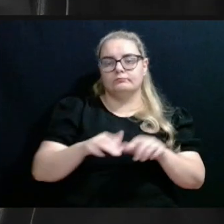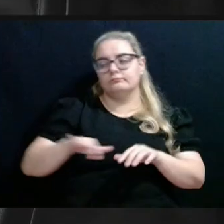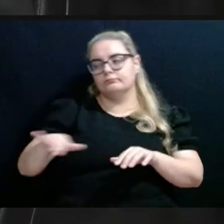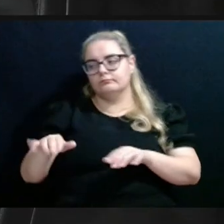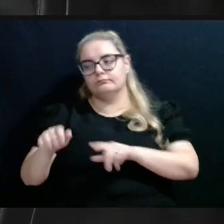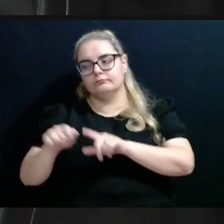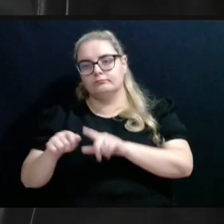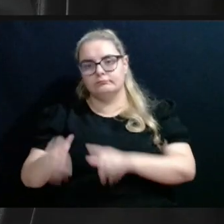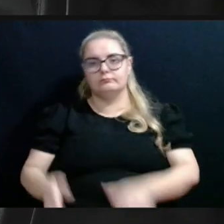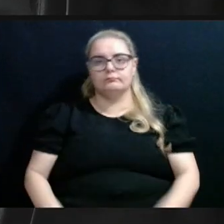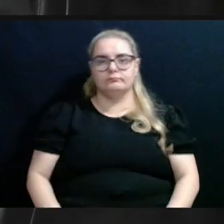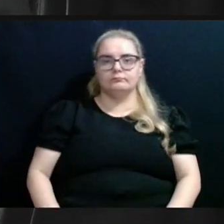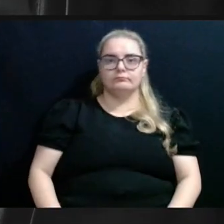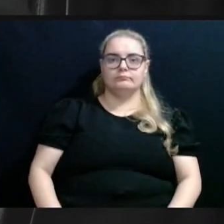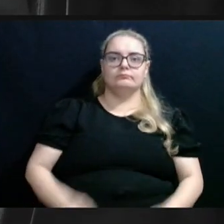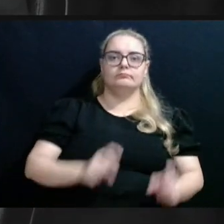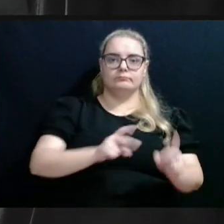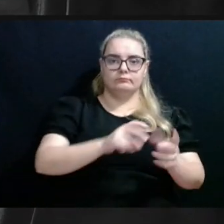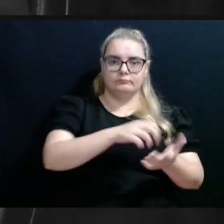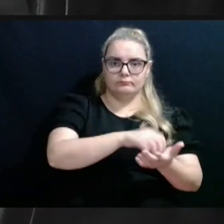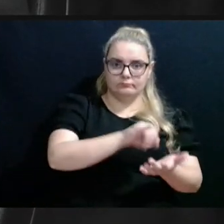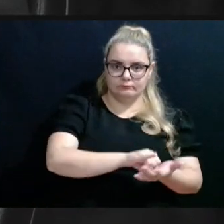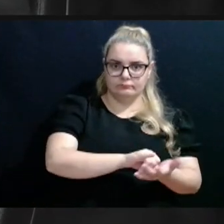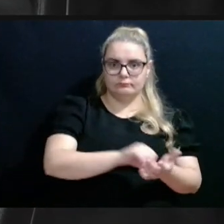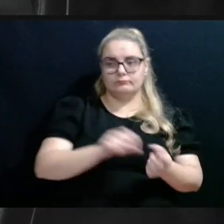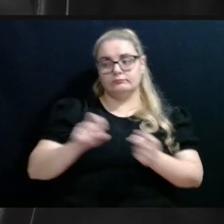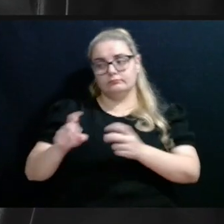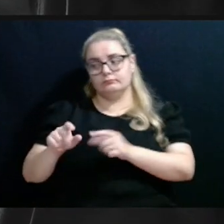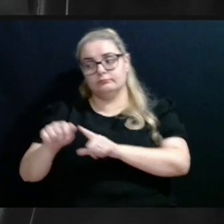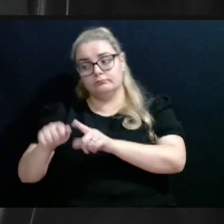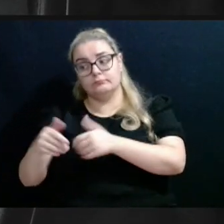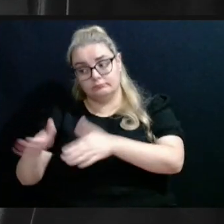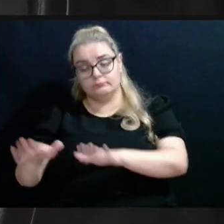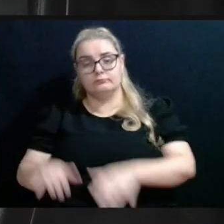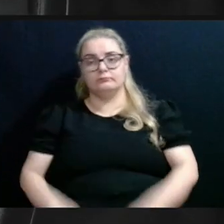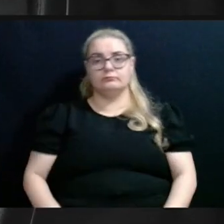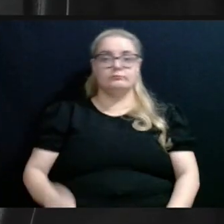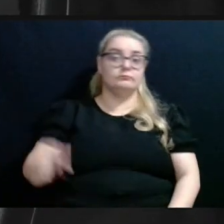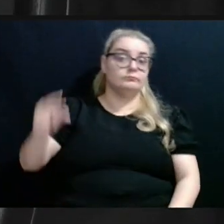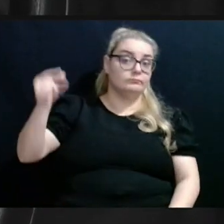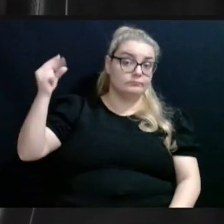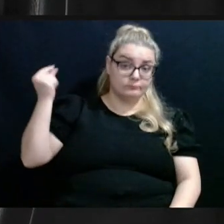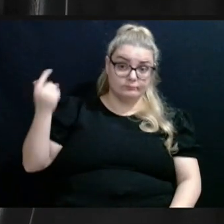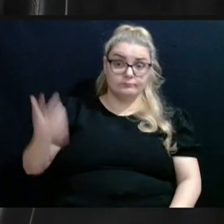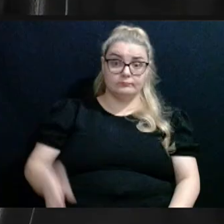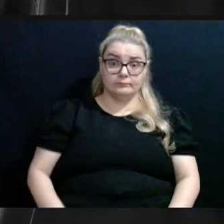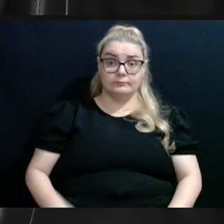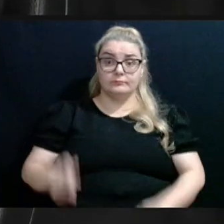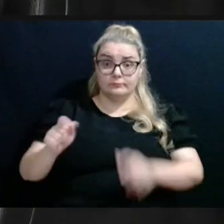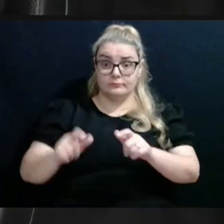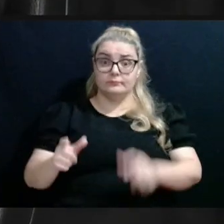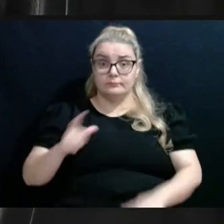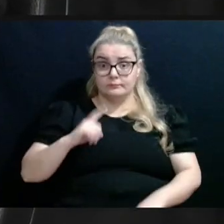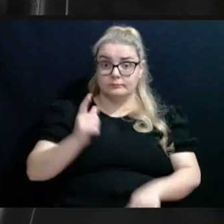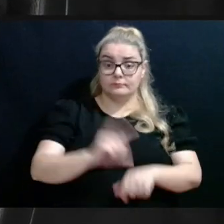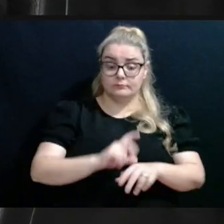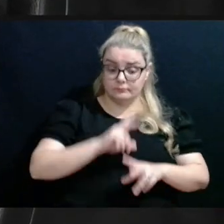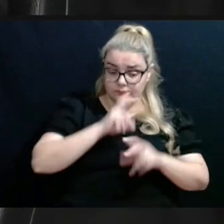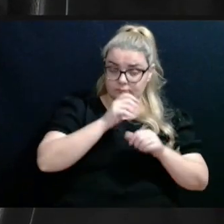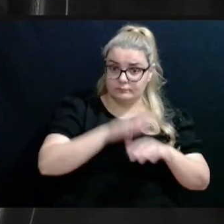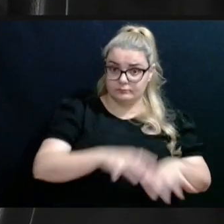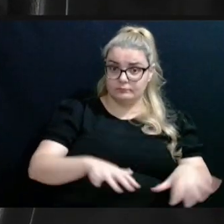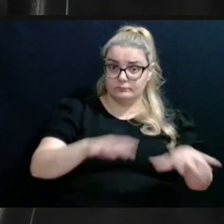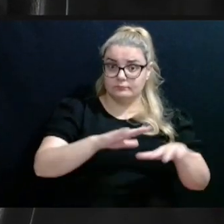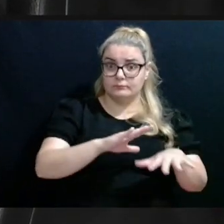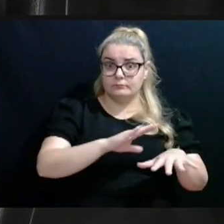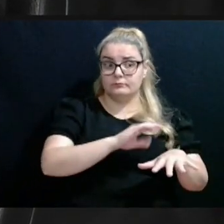que se vendia aqui no centro hoje de Campinas vende-se para lá da Anhanguera há muito tempo. Sim. Então aquelas pessoas que têm um comércio forte ali na área do Campo Grande, Ouro